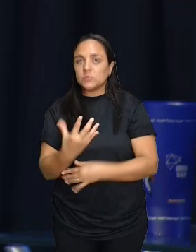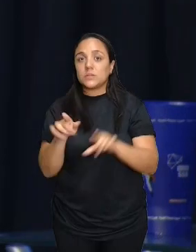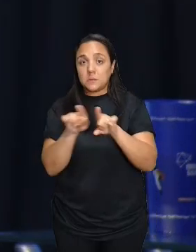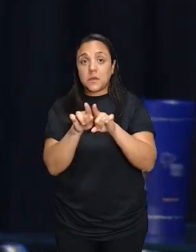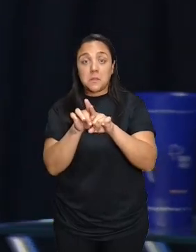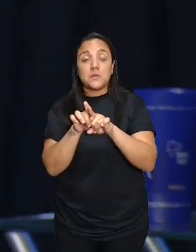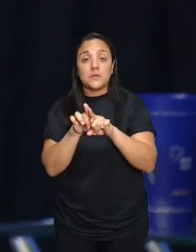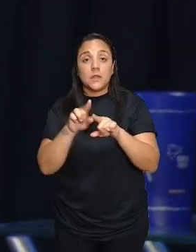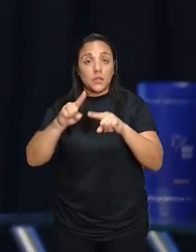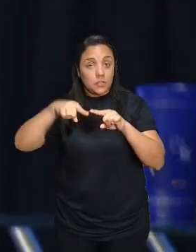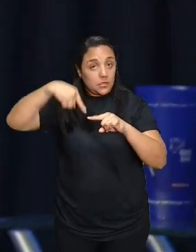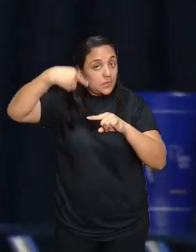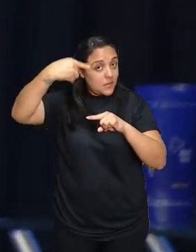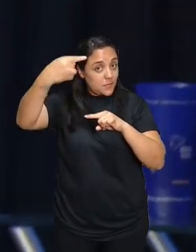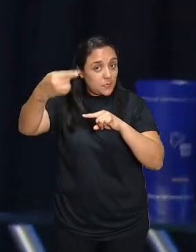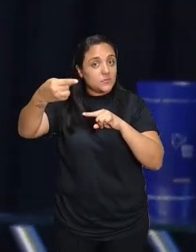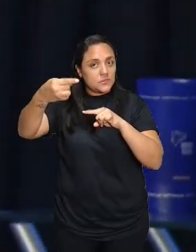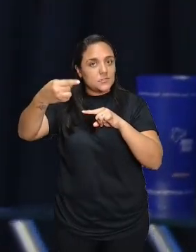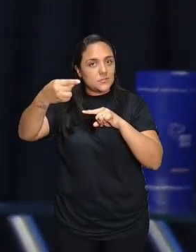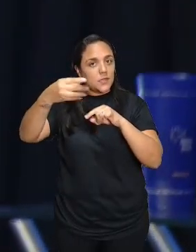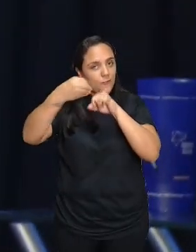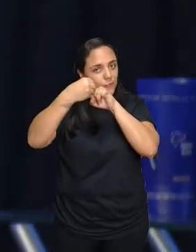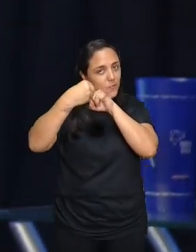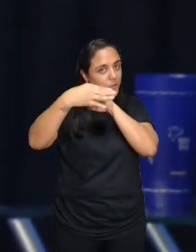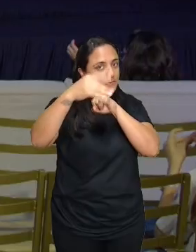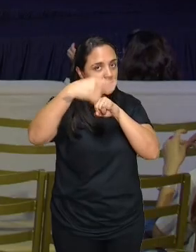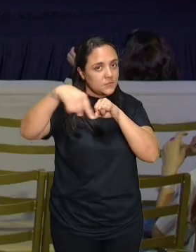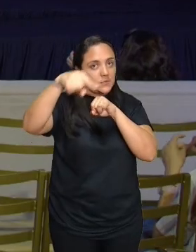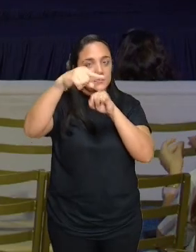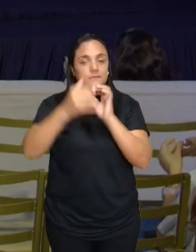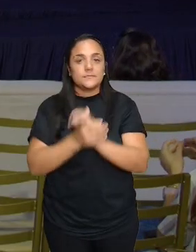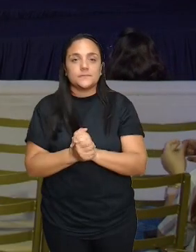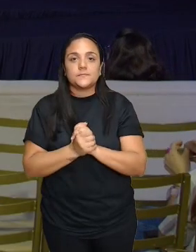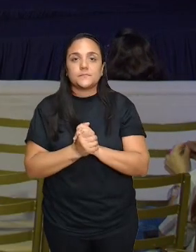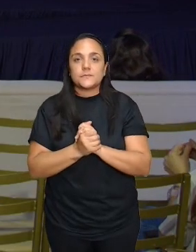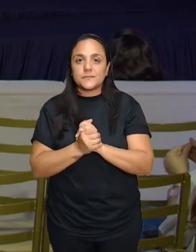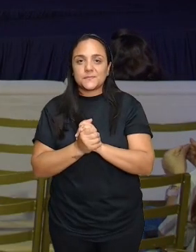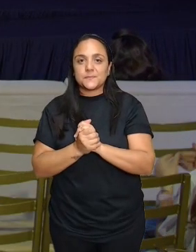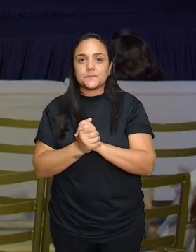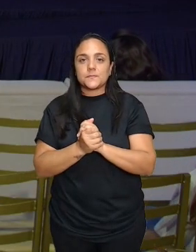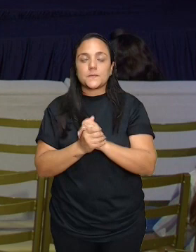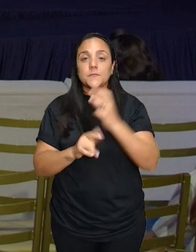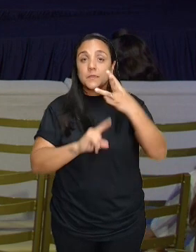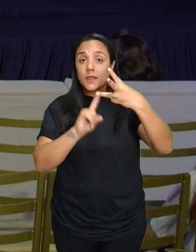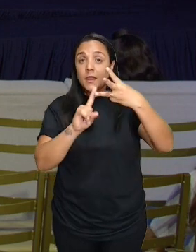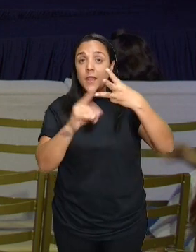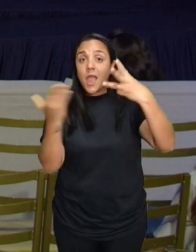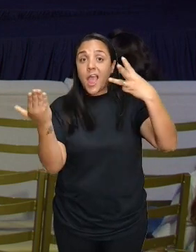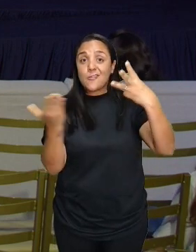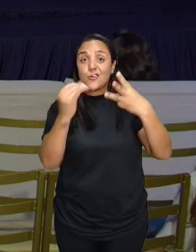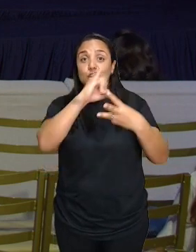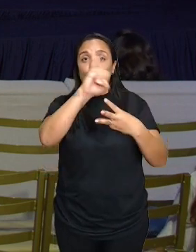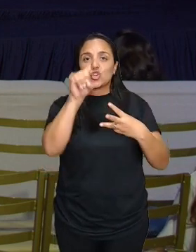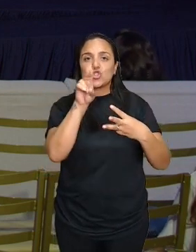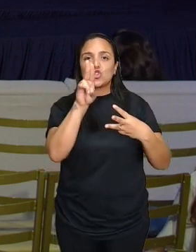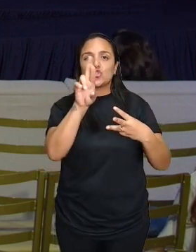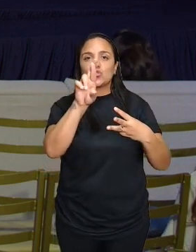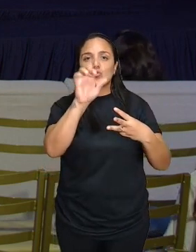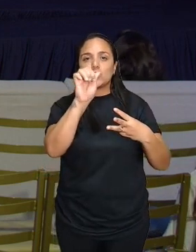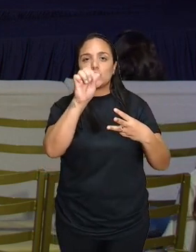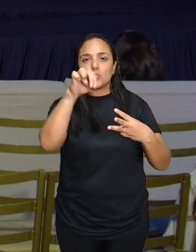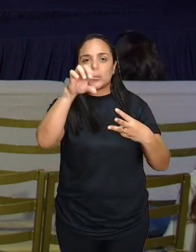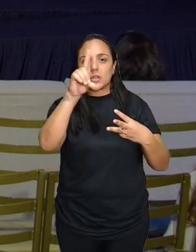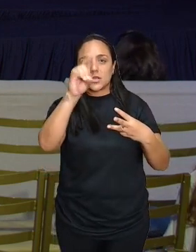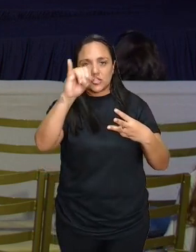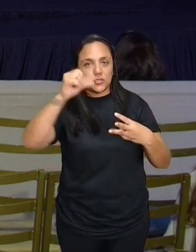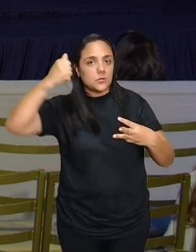daqui a pouco eu vou compartilhar um pouco mais. Obrigada, Morris. Agora, Jurandir, por favor, se autodescreve, se